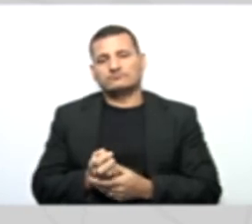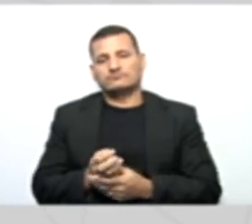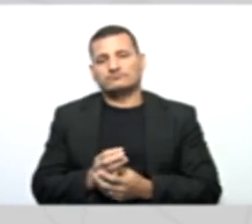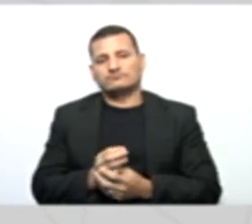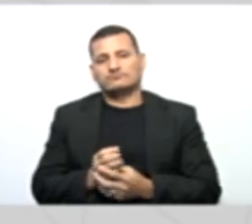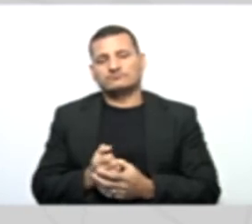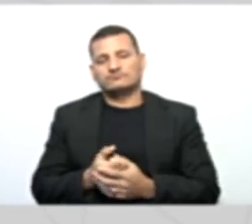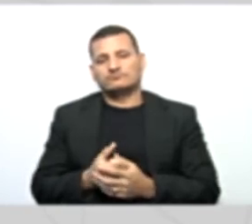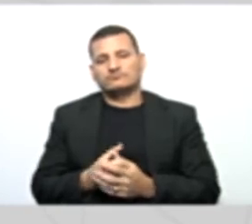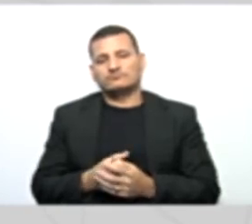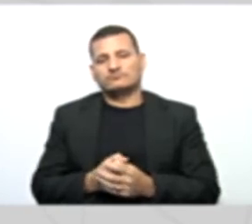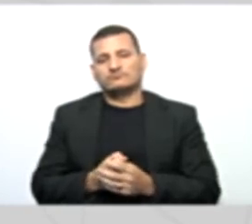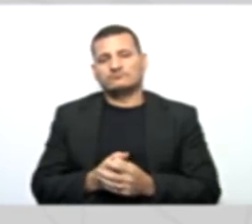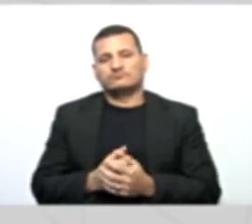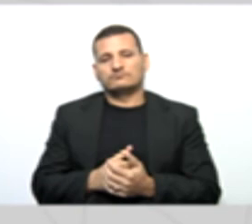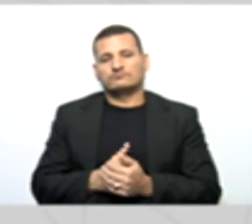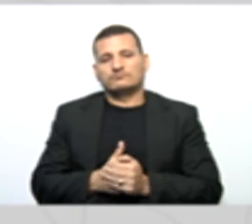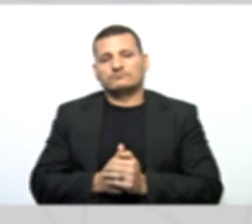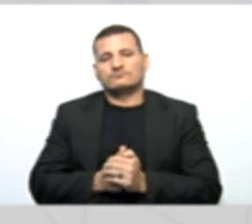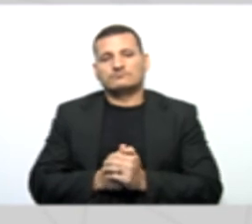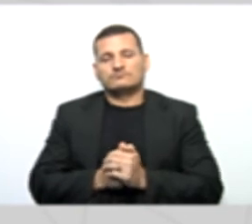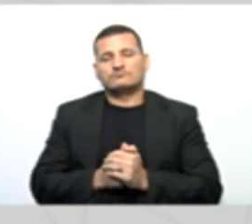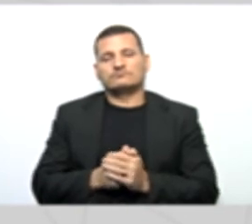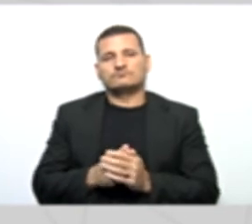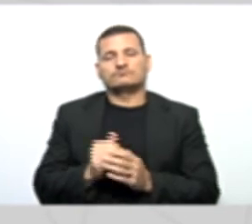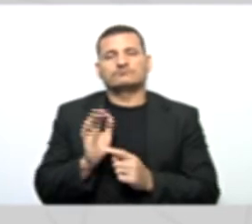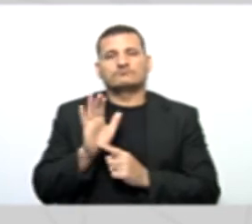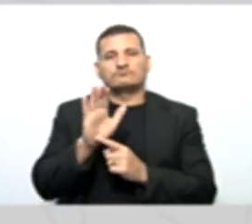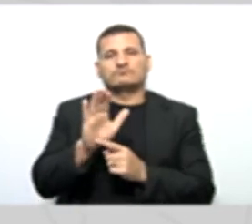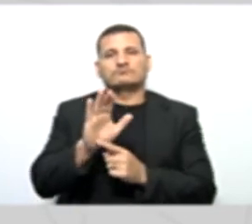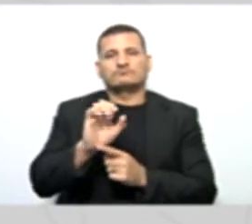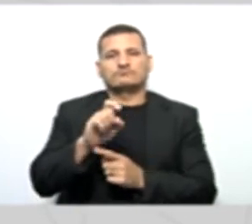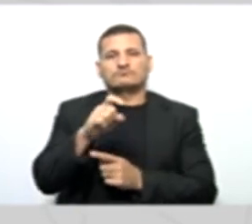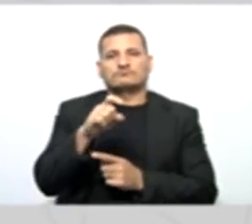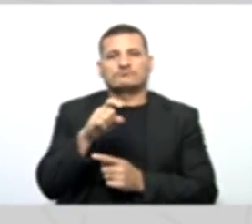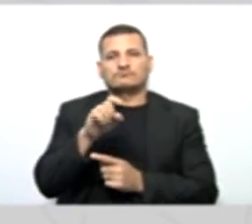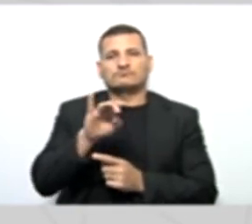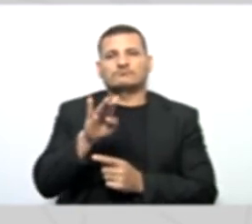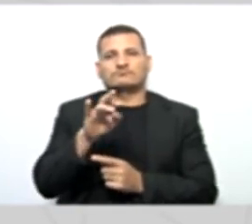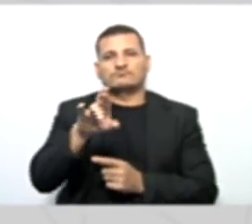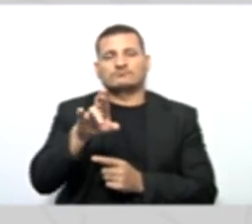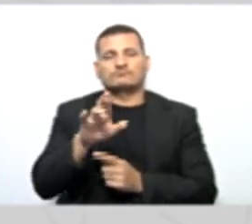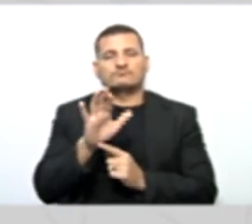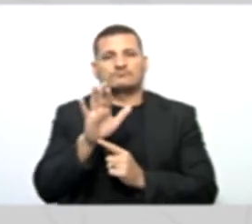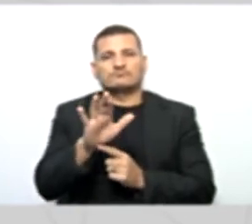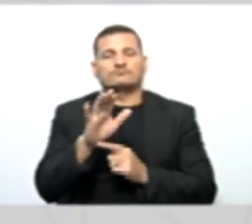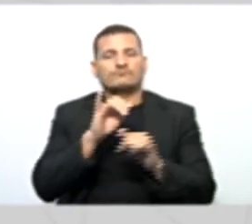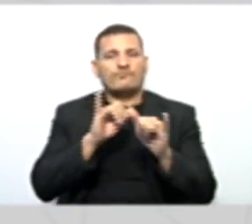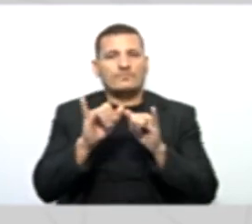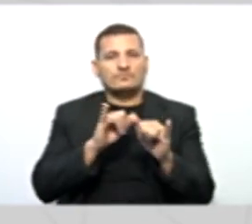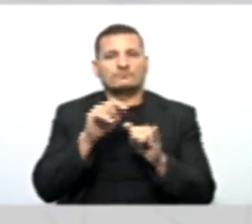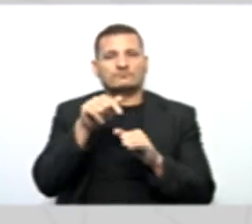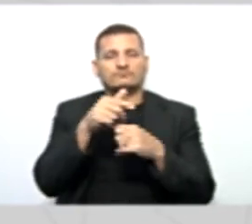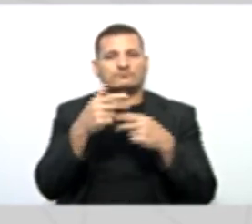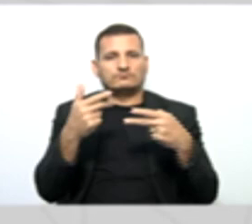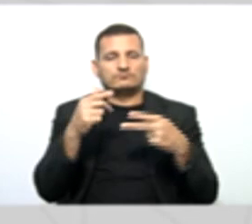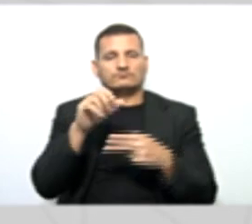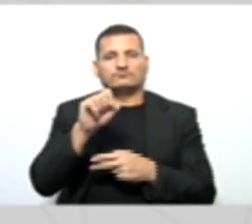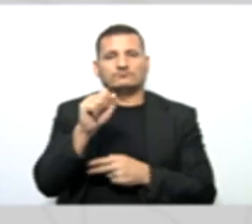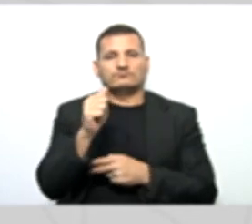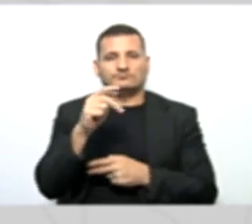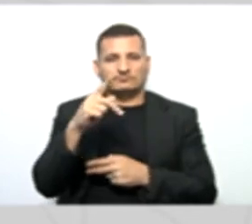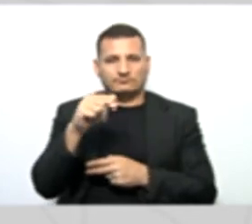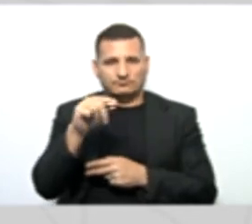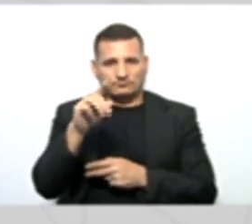um método de classe chamado exibir. Você vai exibir as informações desse objeto sapato. Então,